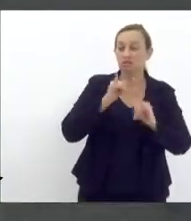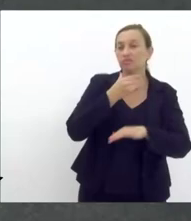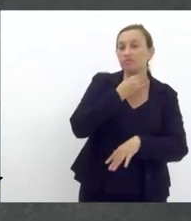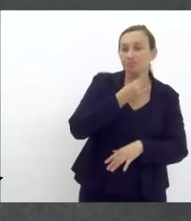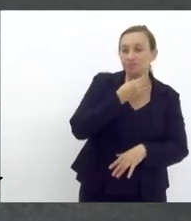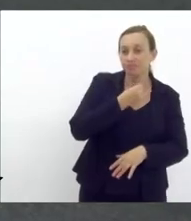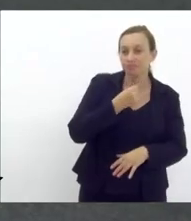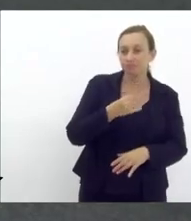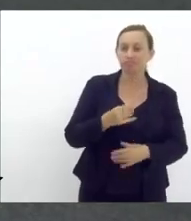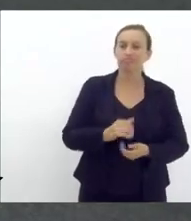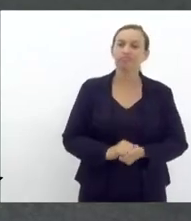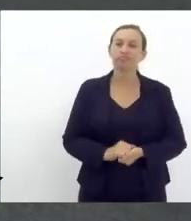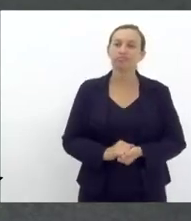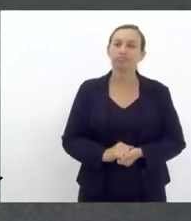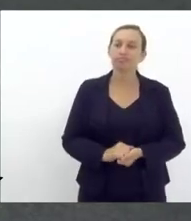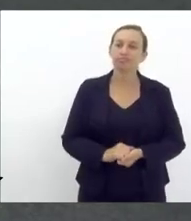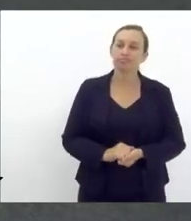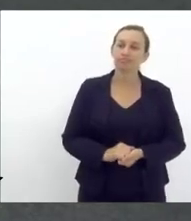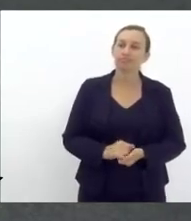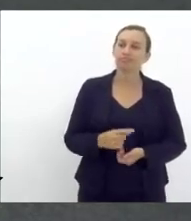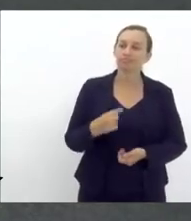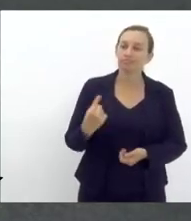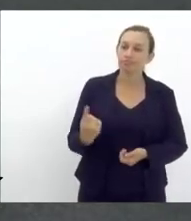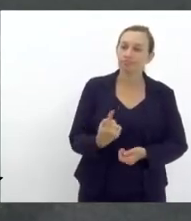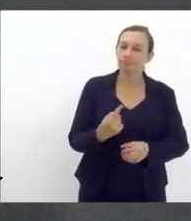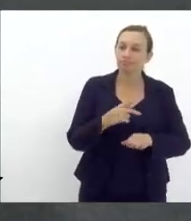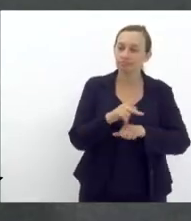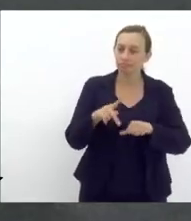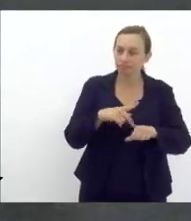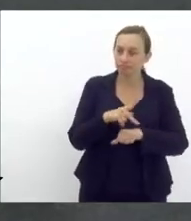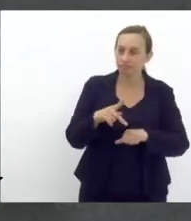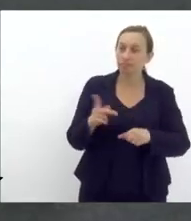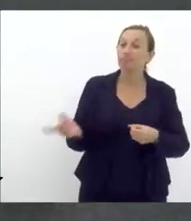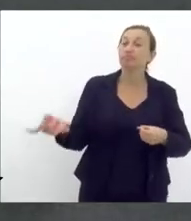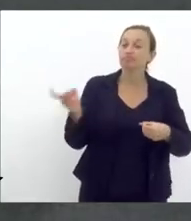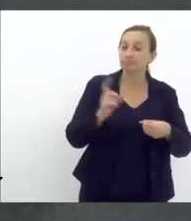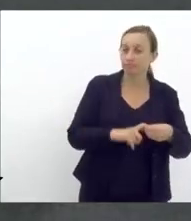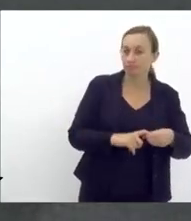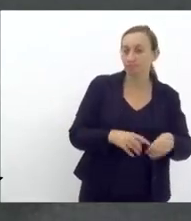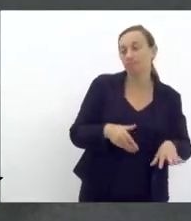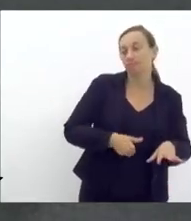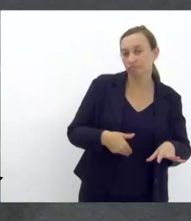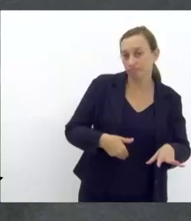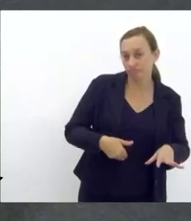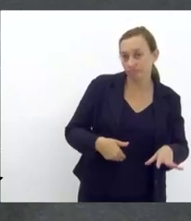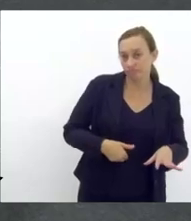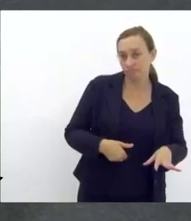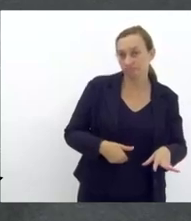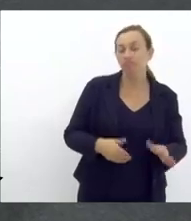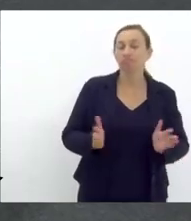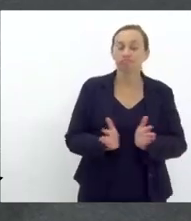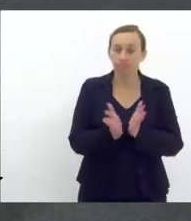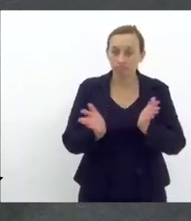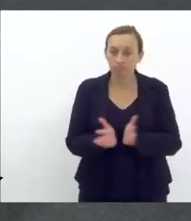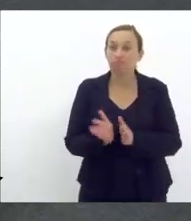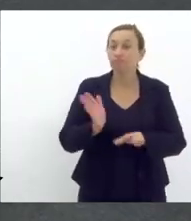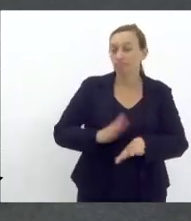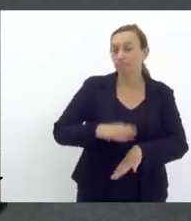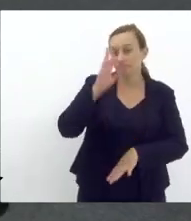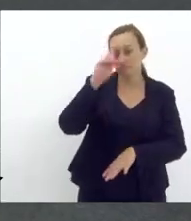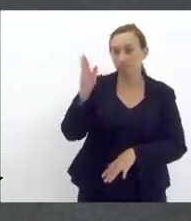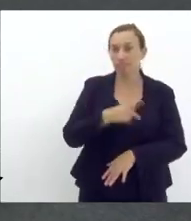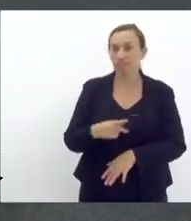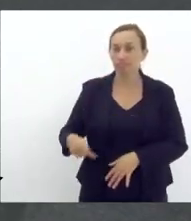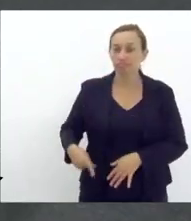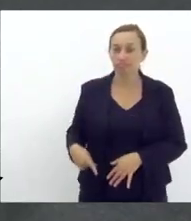desinformações que levaram o nosso país de volta ao mapa da fome é o mapa da pobreza e mais senhora